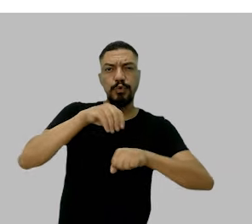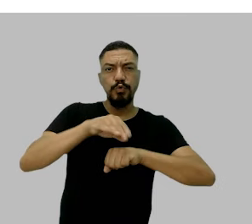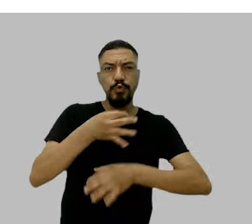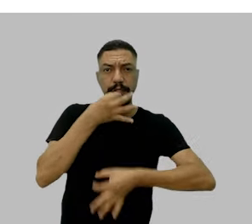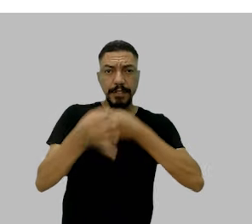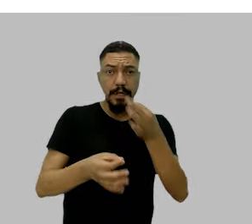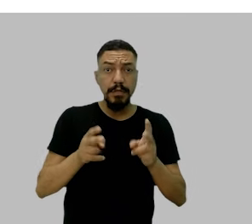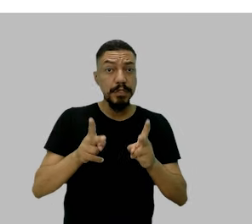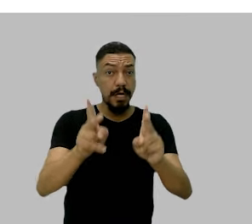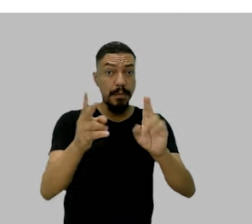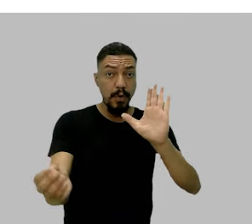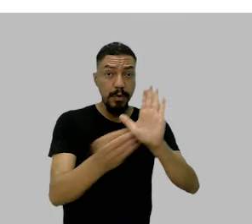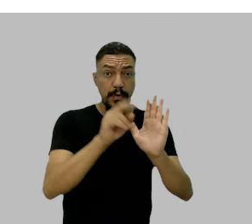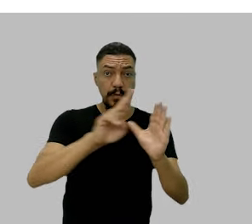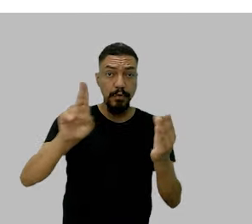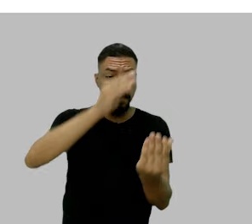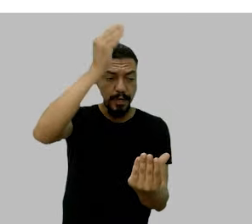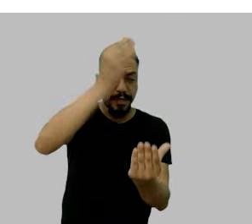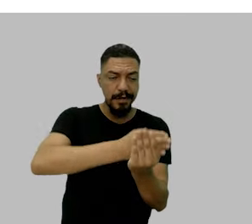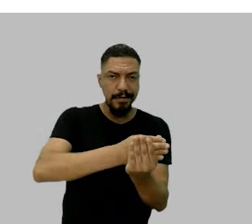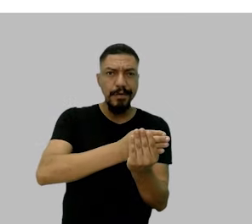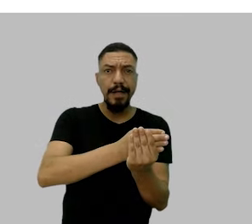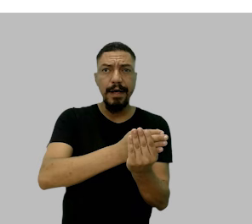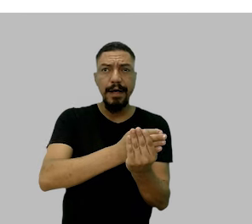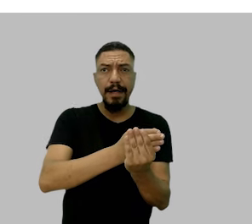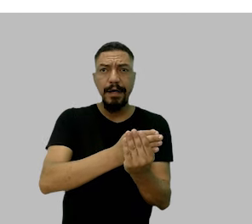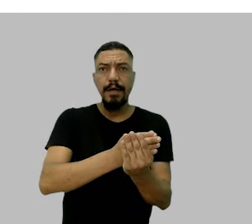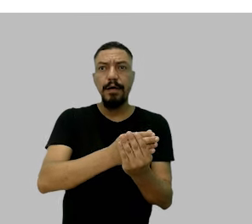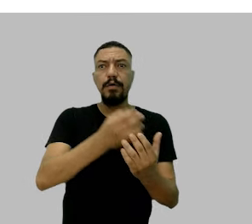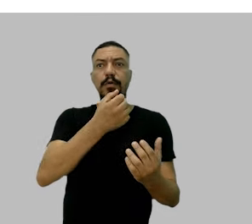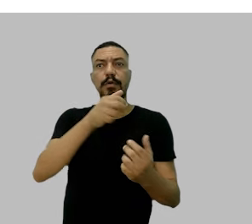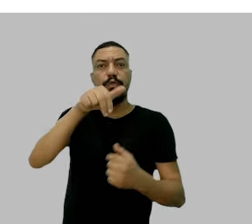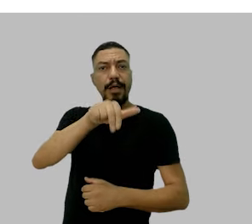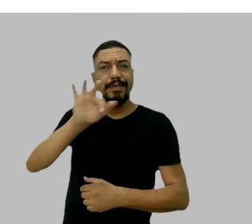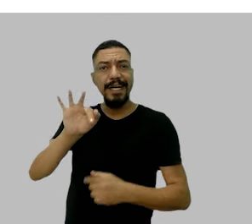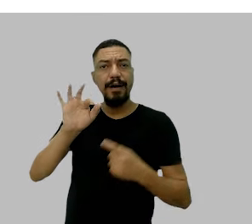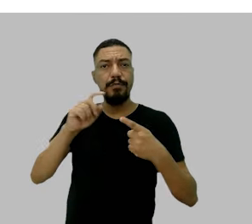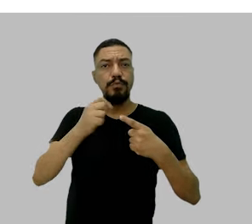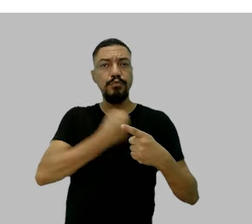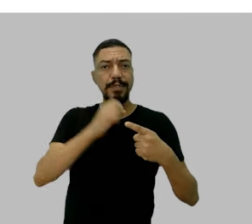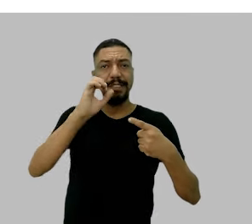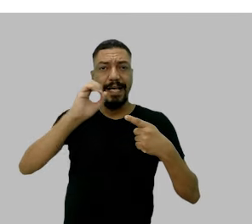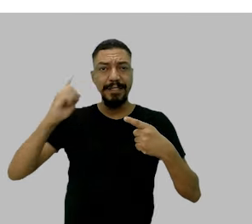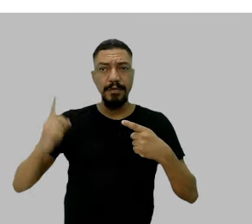lá no nome do arquivo. Nota 001, né, da fulana, diretora,